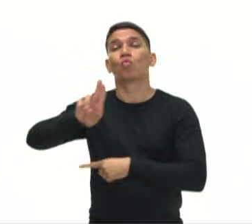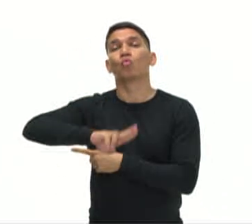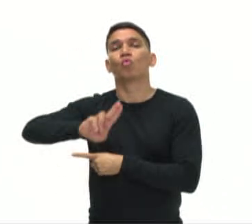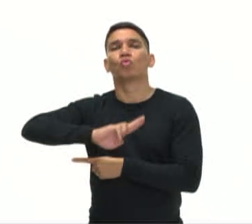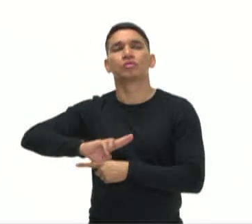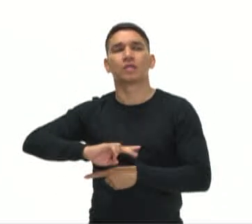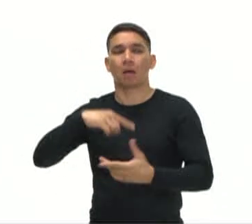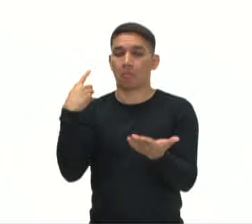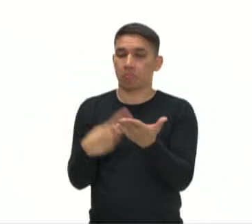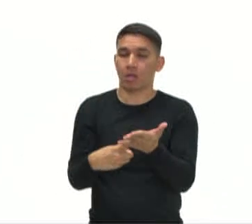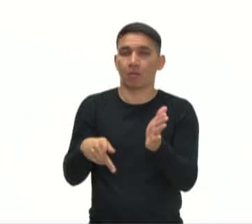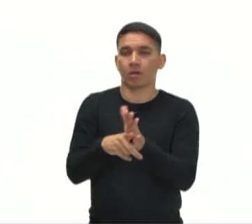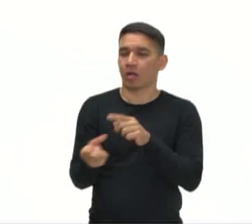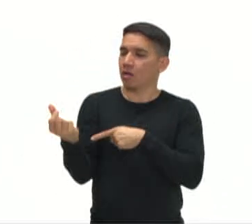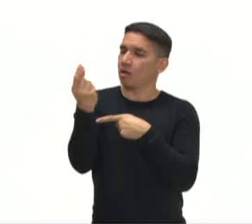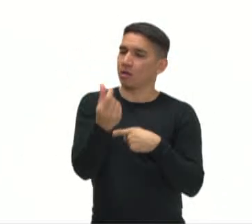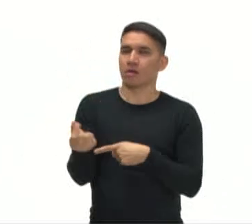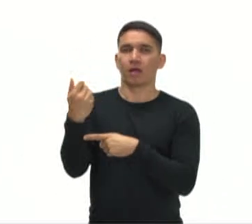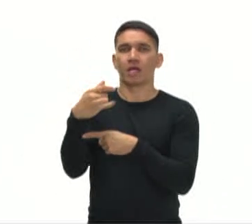o